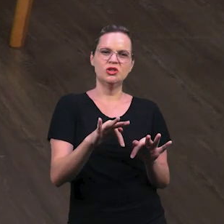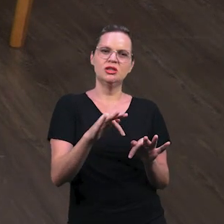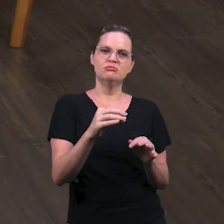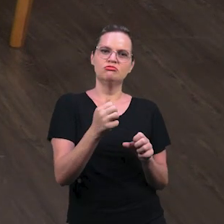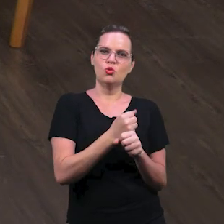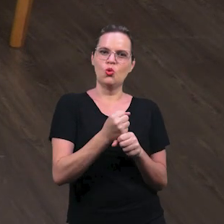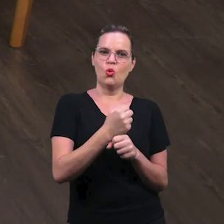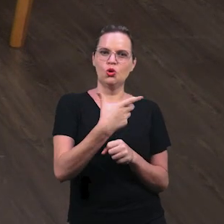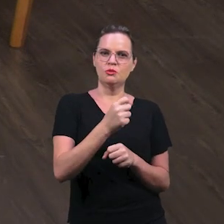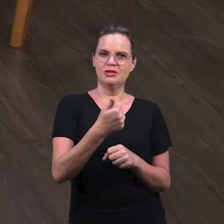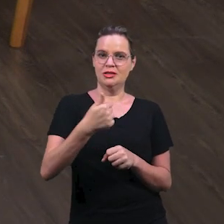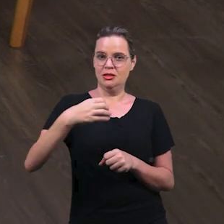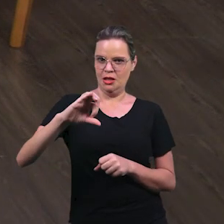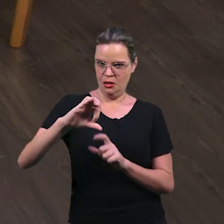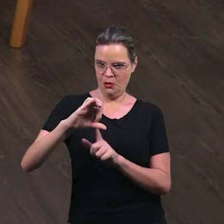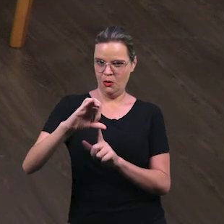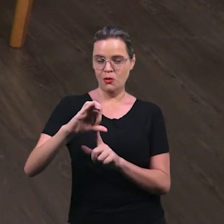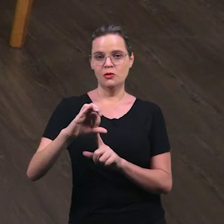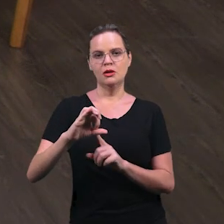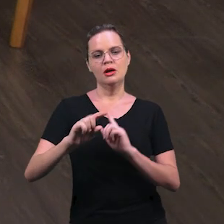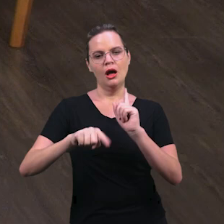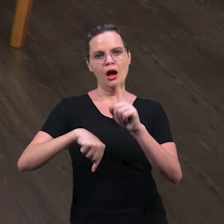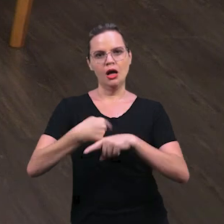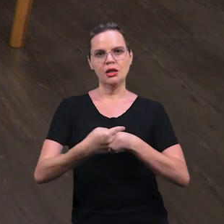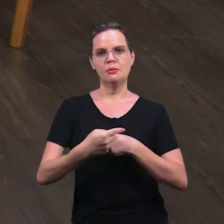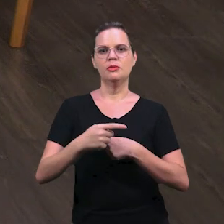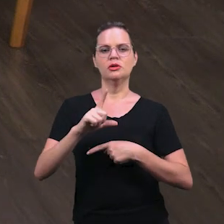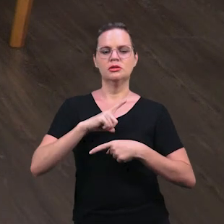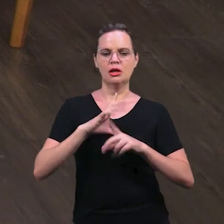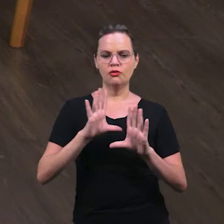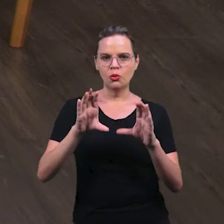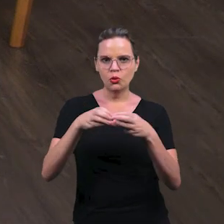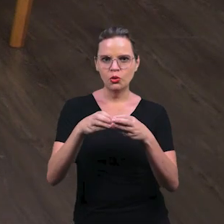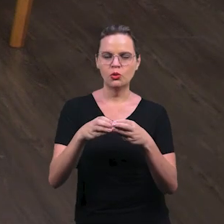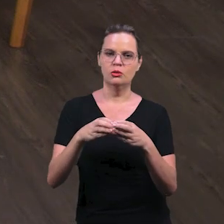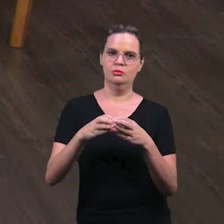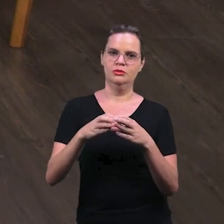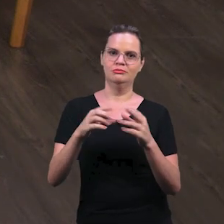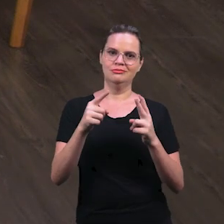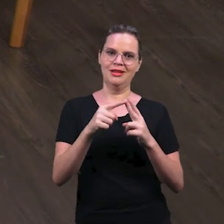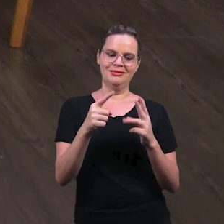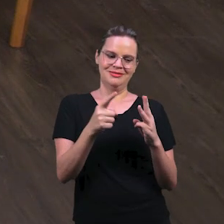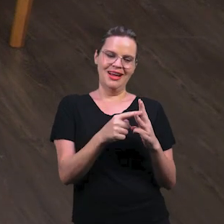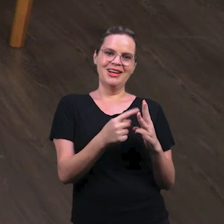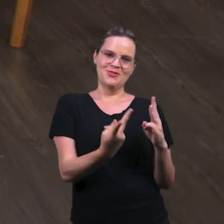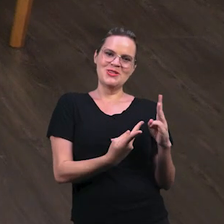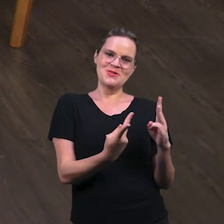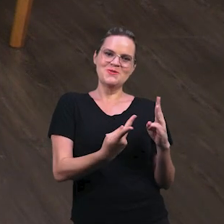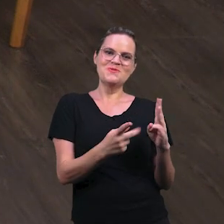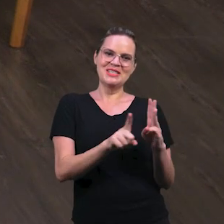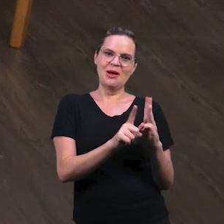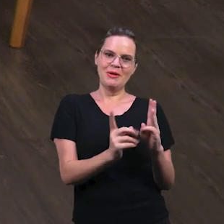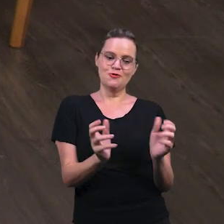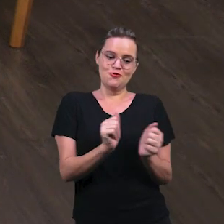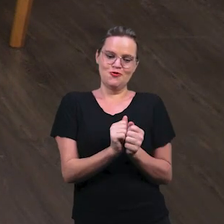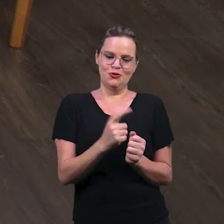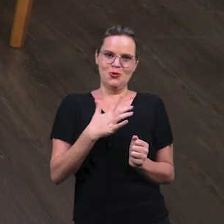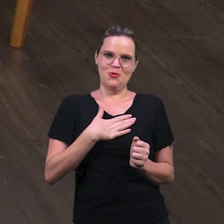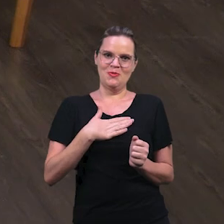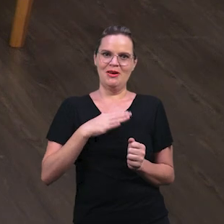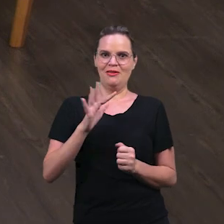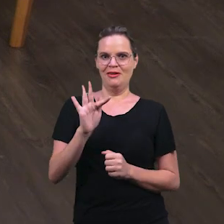ano de 2019 e depois foi agregado esse grupo as colegas, amigas, servas, né,